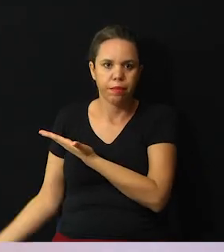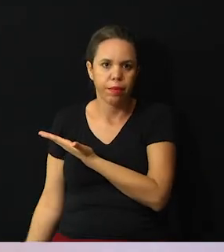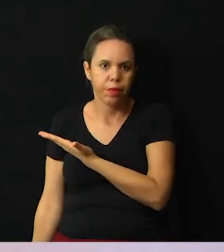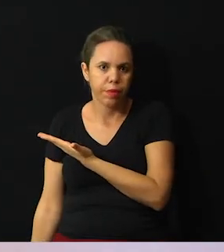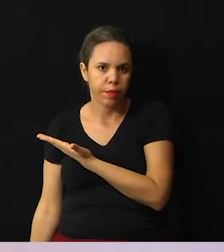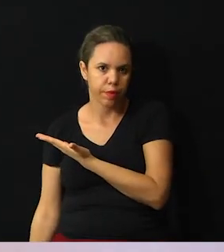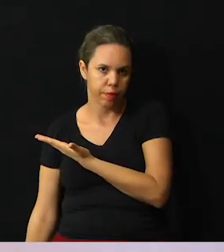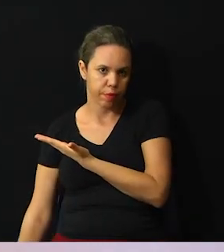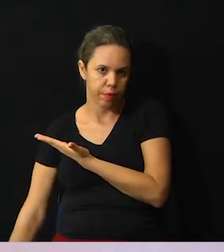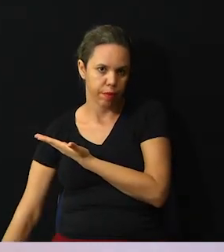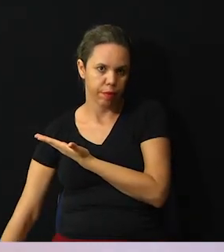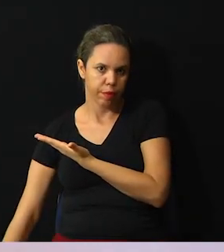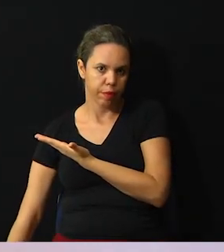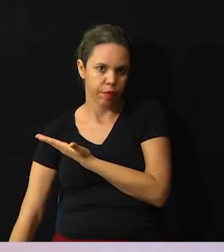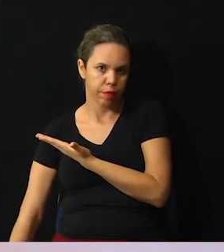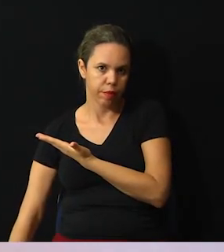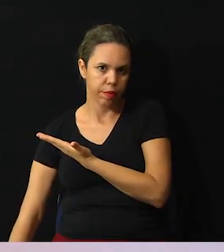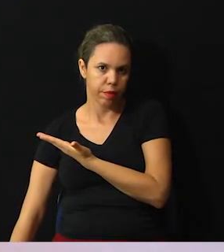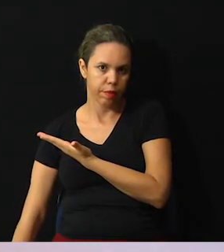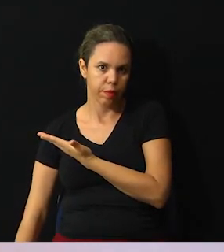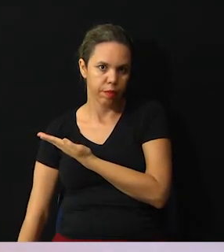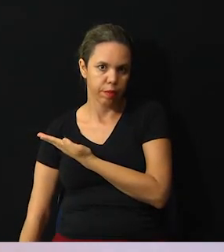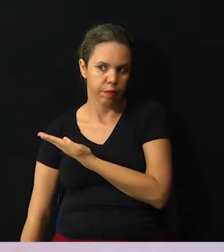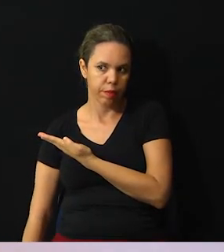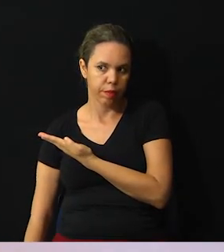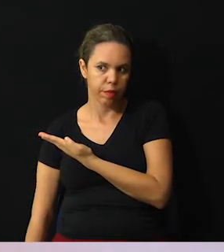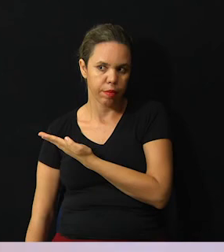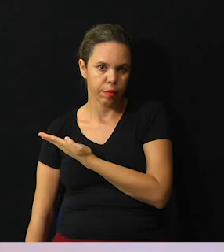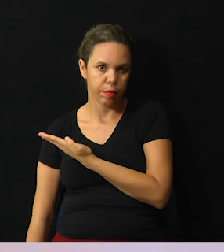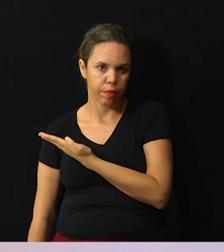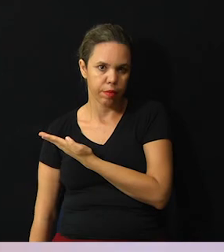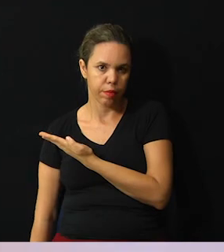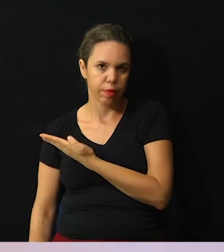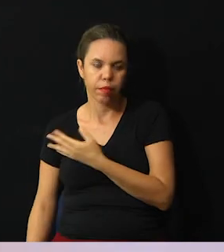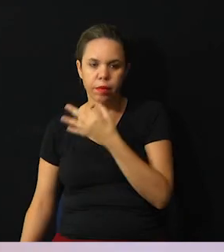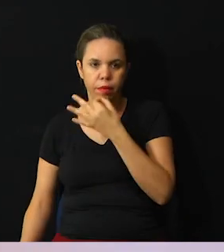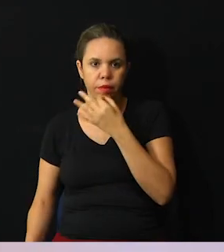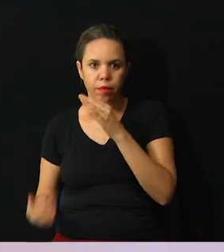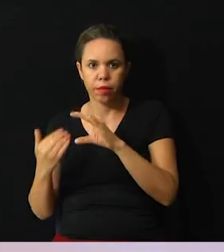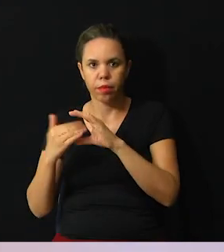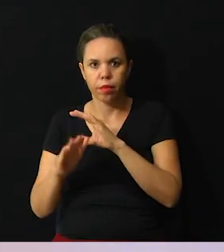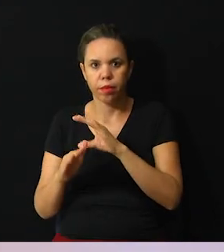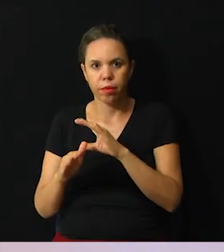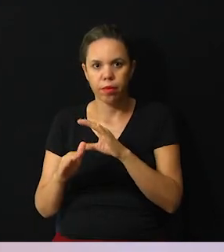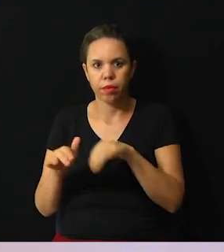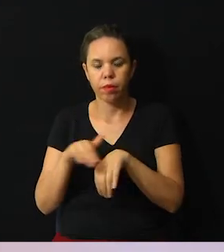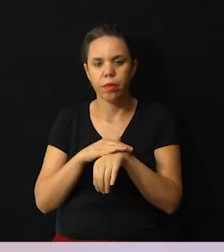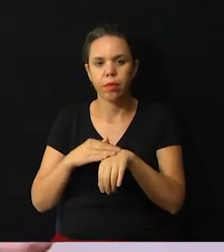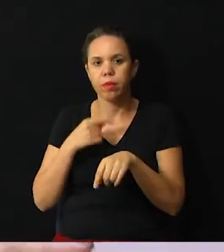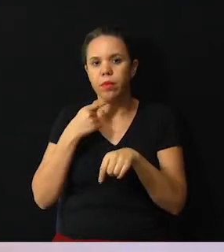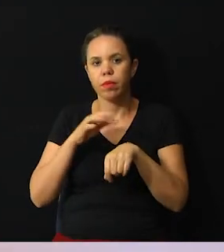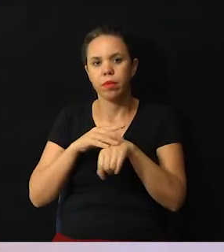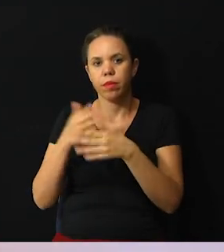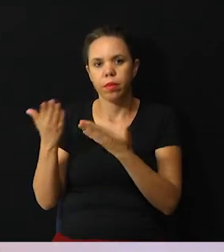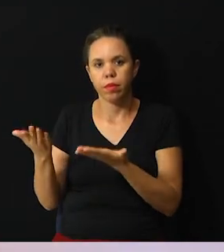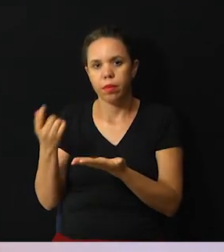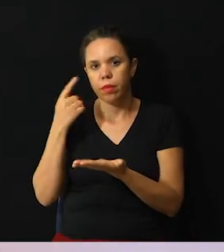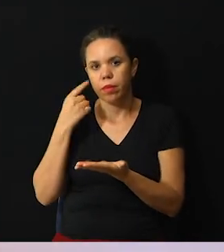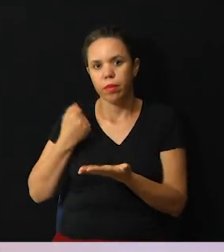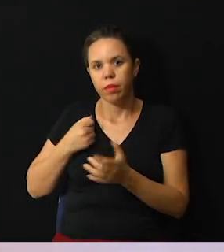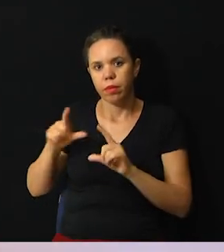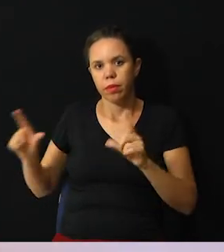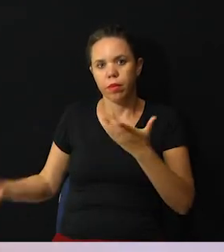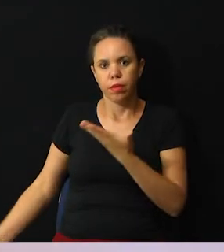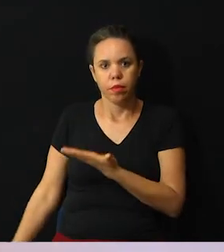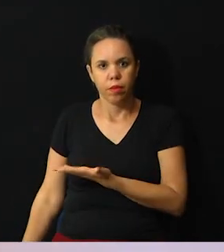ele está lá disponível na íntegra no YouTube da TV Câmara Campinas. Tem alguma sugestão? Quer que a gente fale sobre alguma doença aqui? Tá vendo